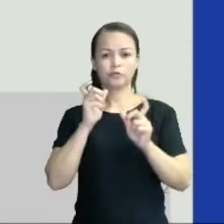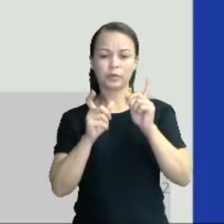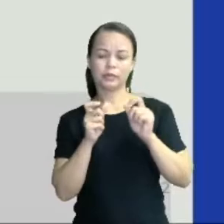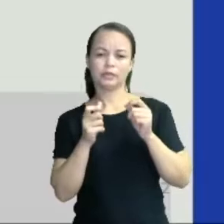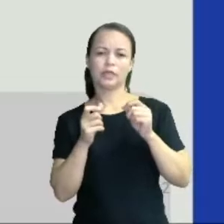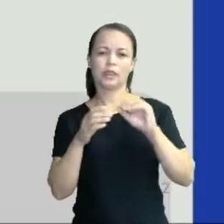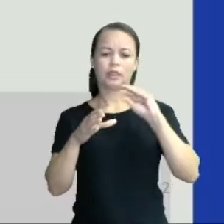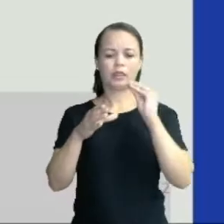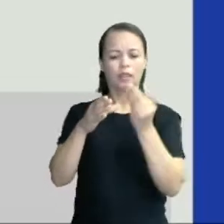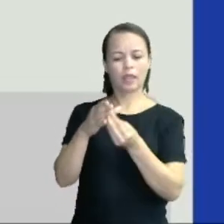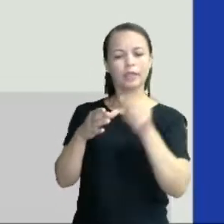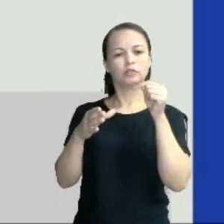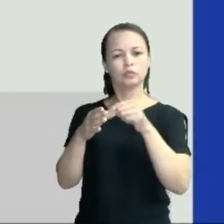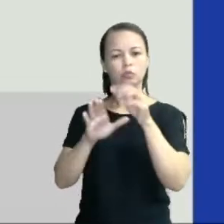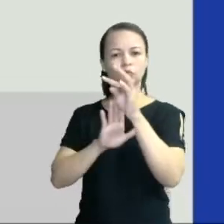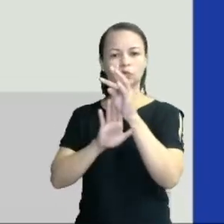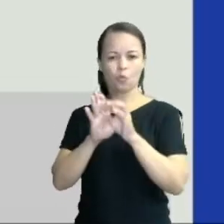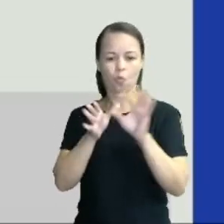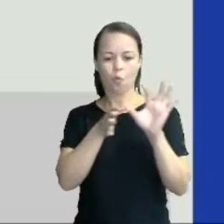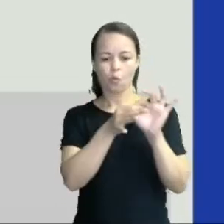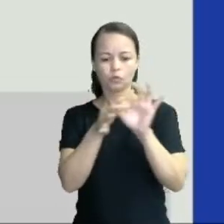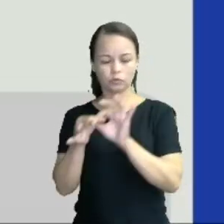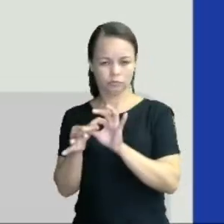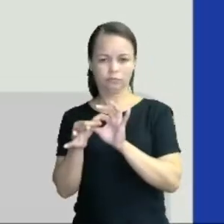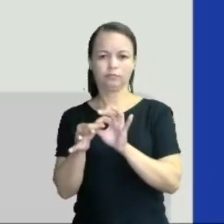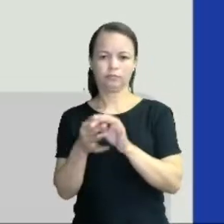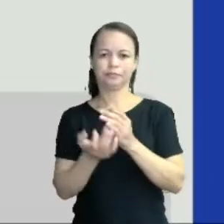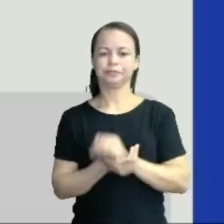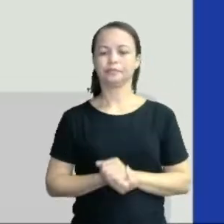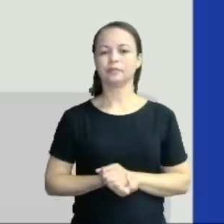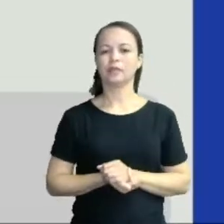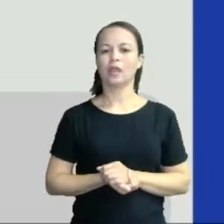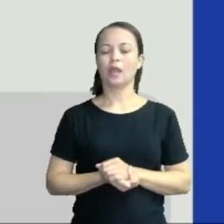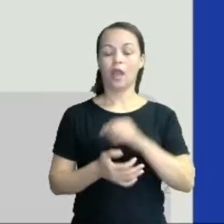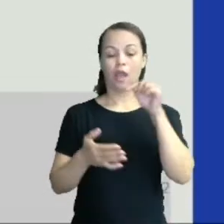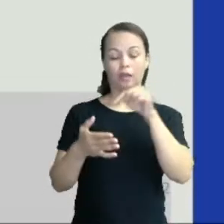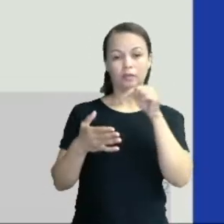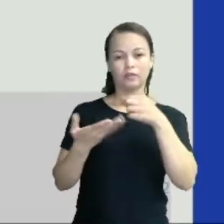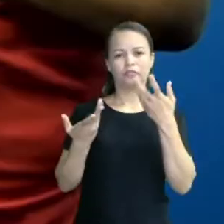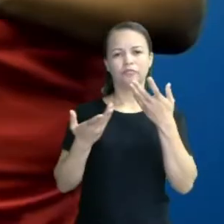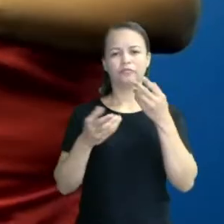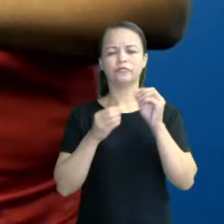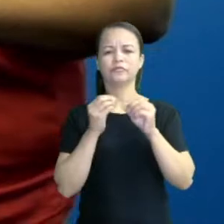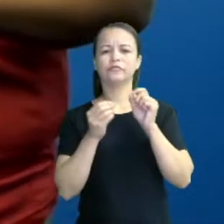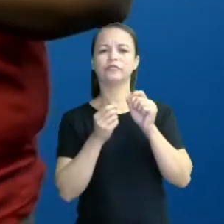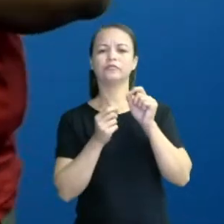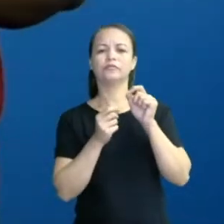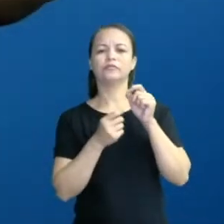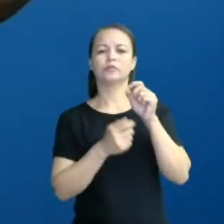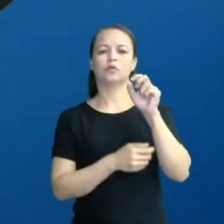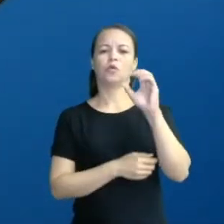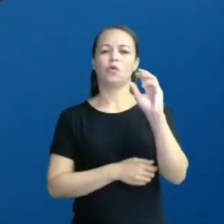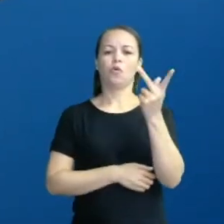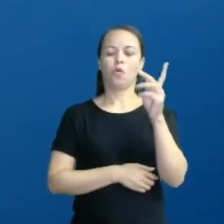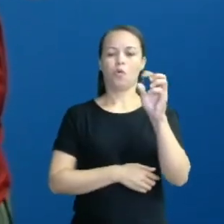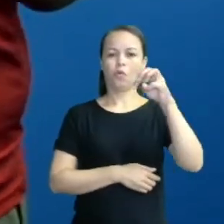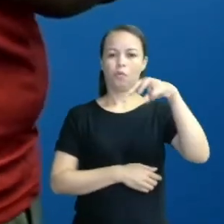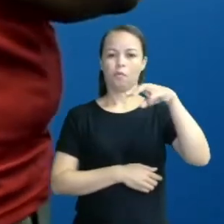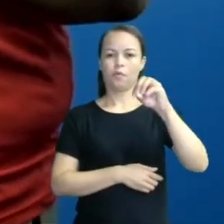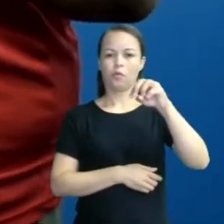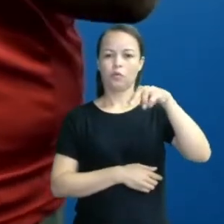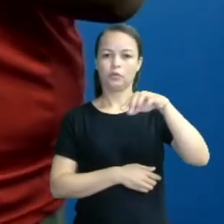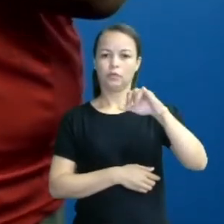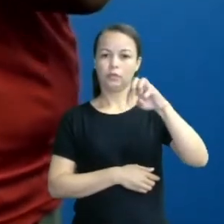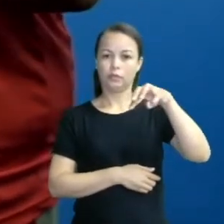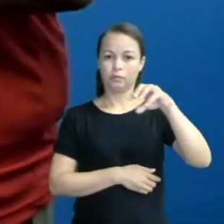um contexto, certo? Aqui vemos que os homônimos e parônimos, eles fazem